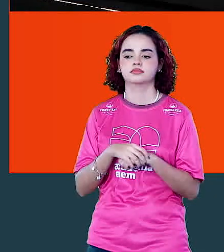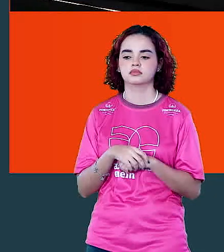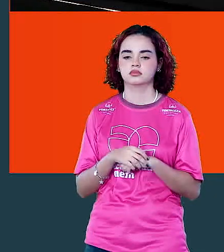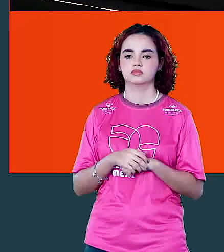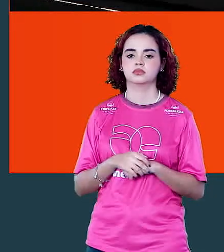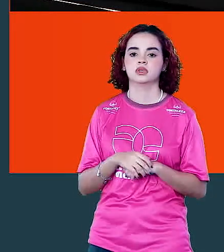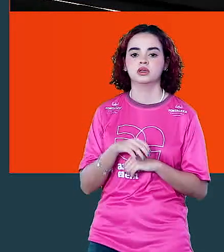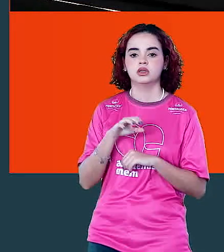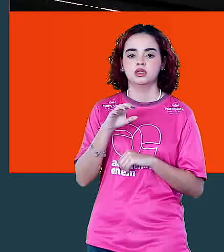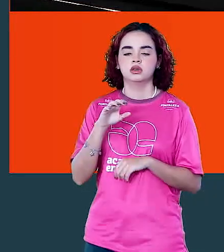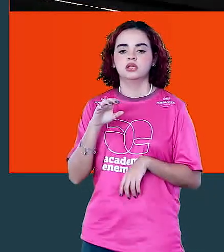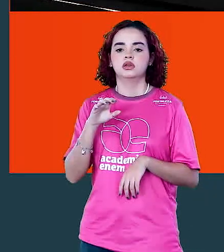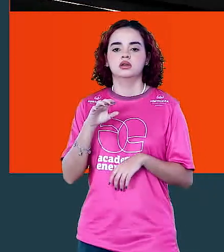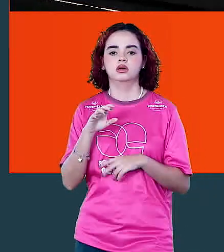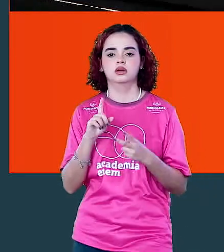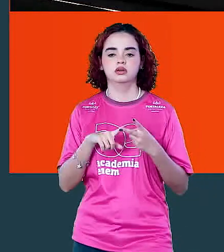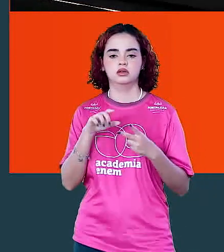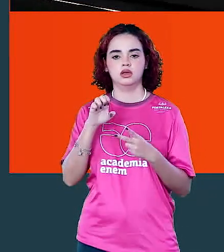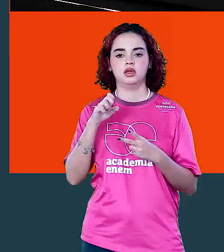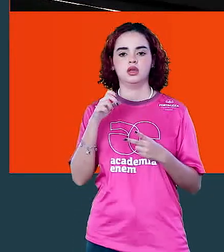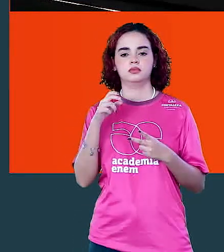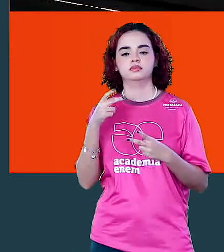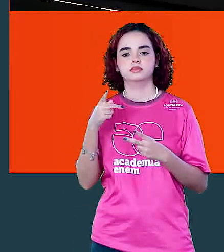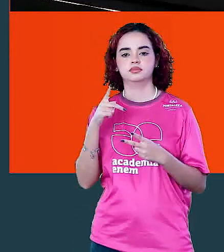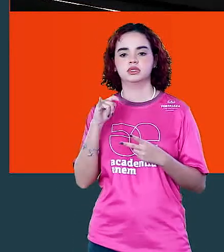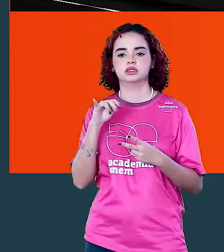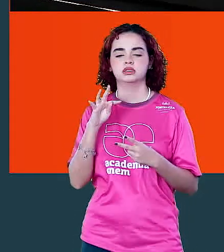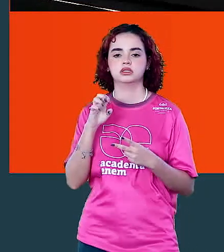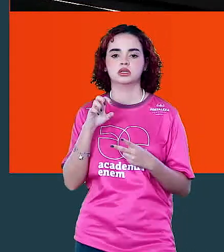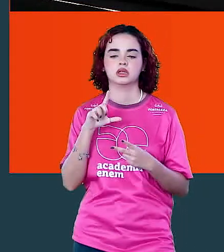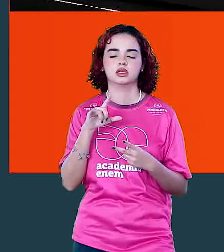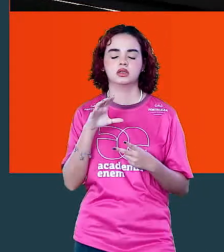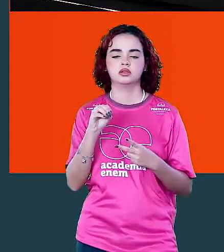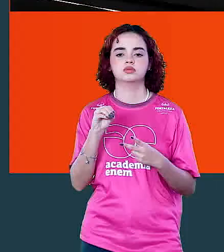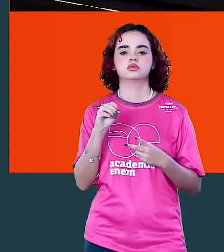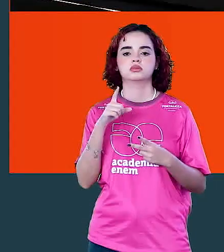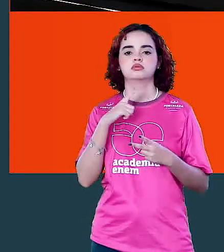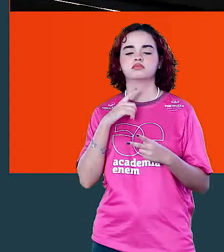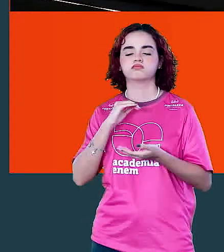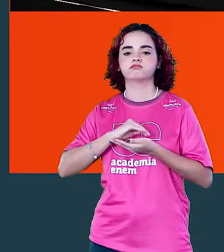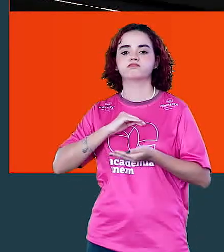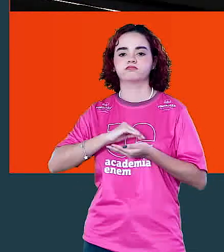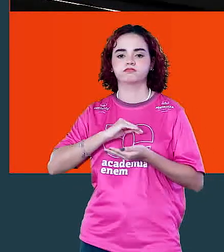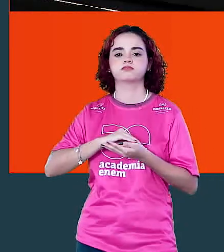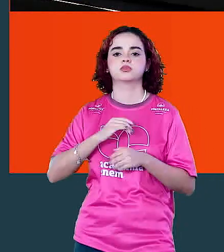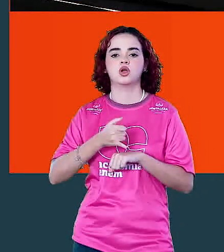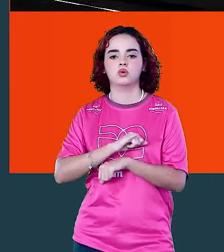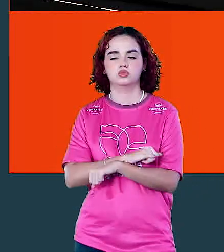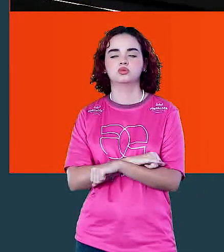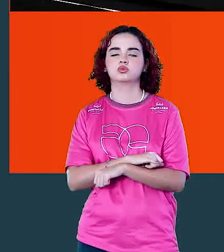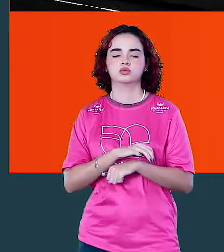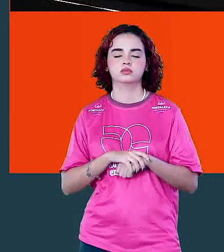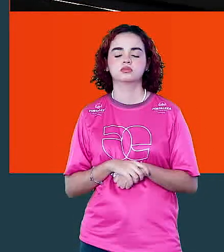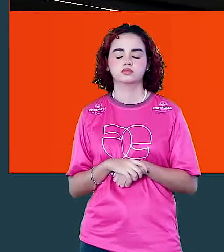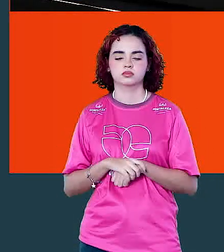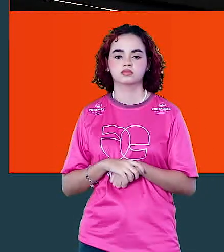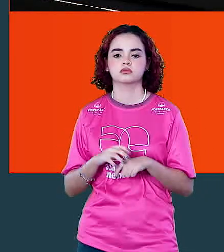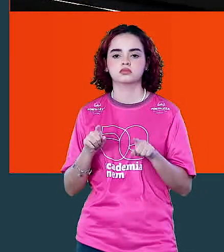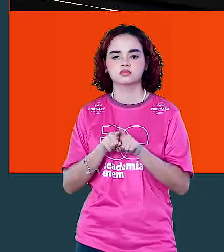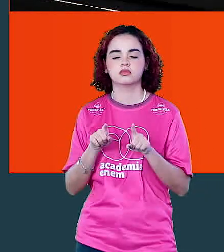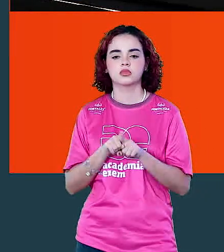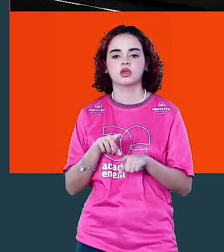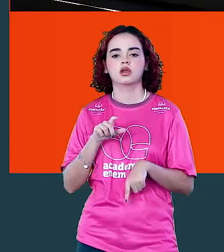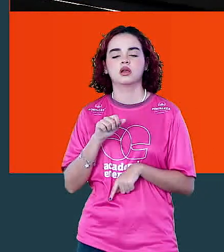tem sais minerais. O tecido adiposo é o tecido que a gente só tem a gordura, o acúmulo de gordura, é o tecido adiposo, que acumula